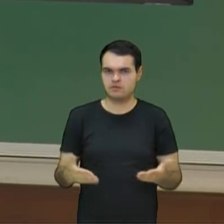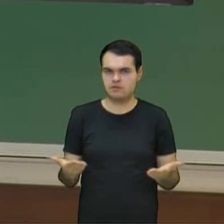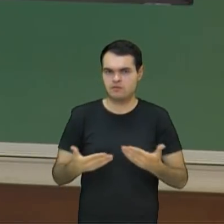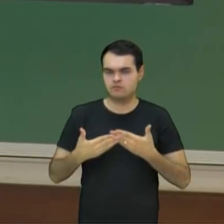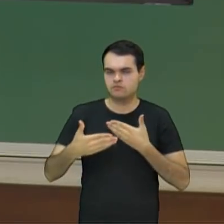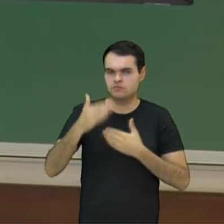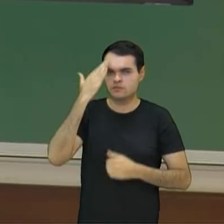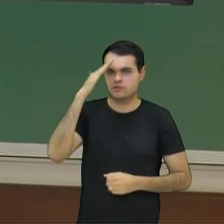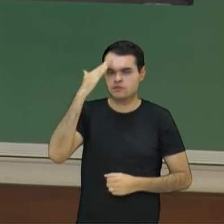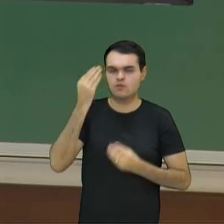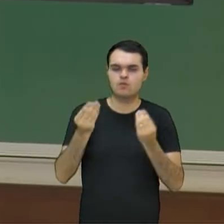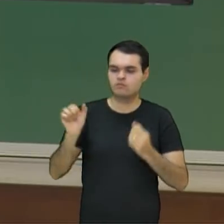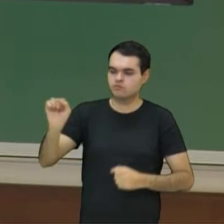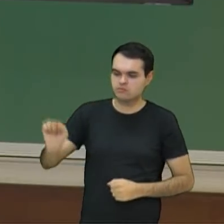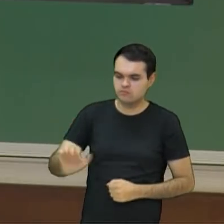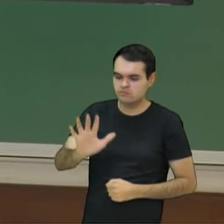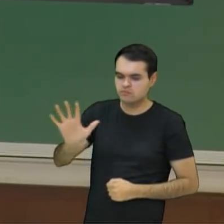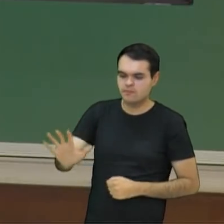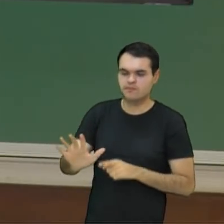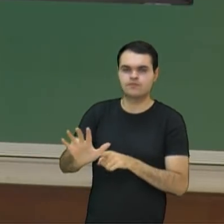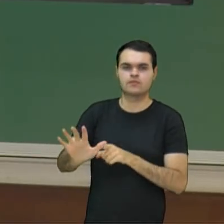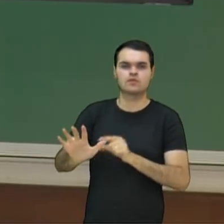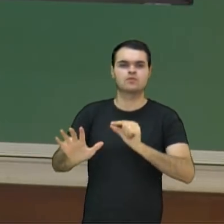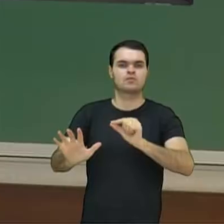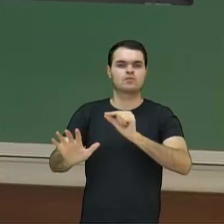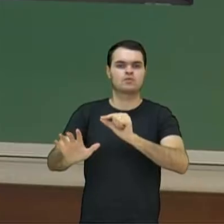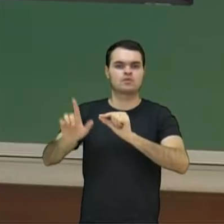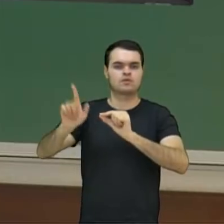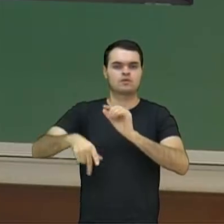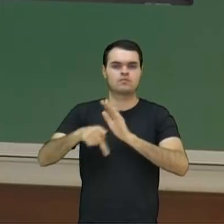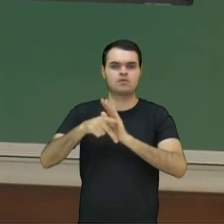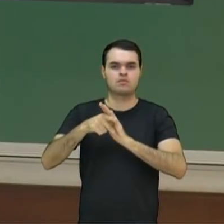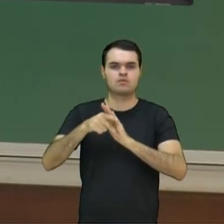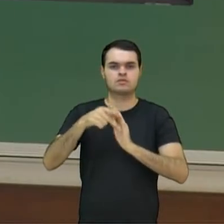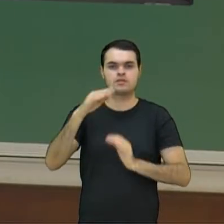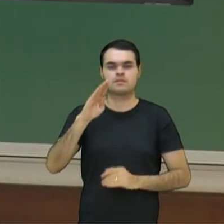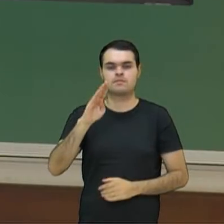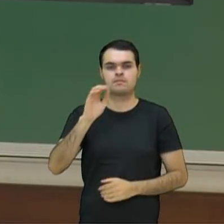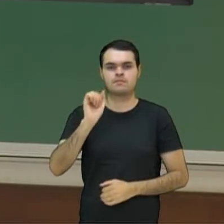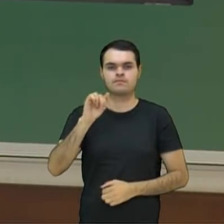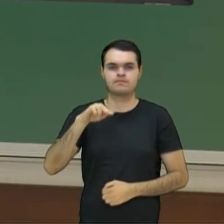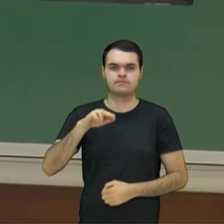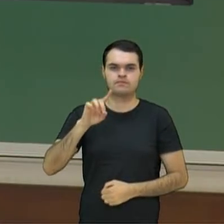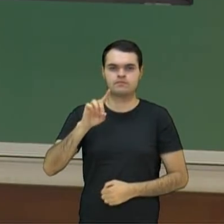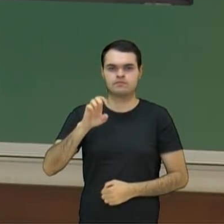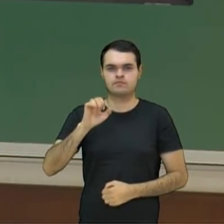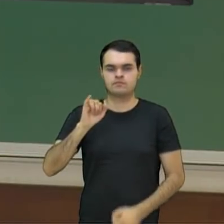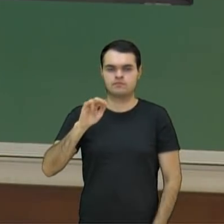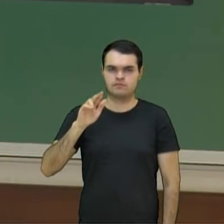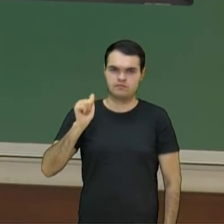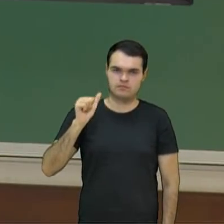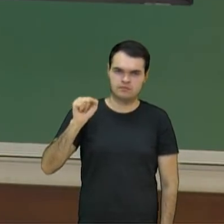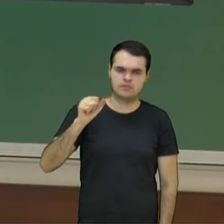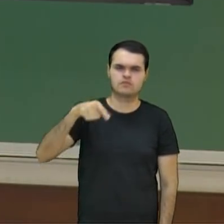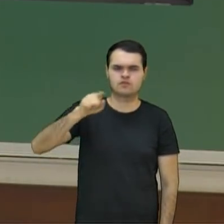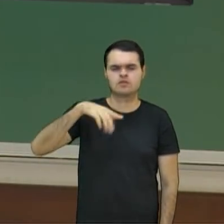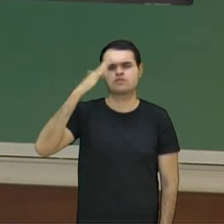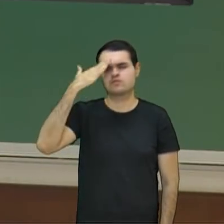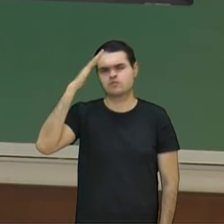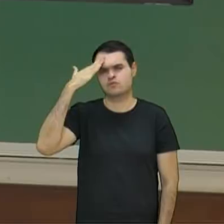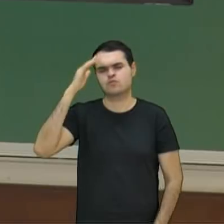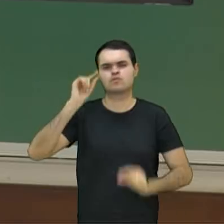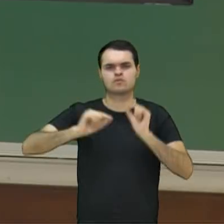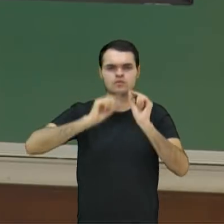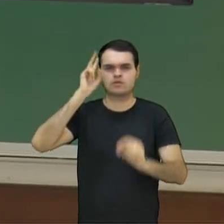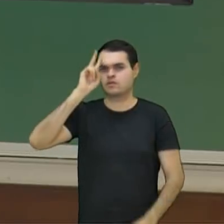no Sudeste como isso aconteceu. A importância das bandeiras para a ocupação do interior. Vocês estudam detalhadamente em história, mas a